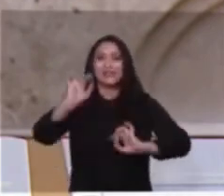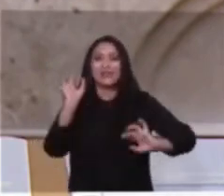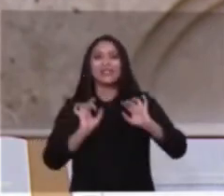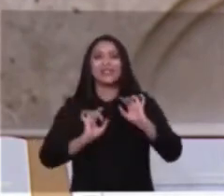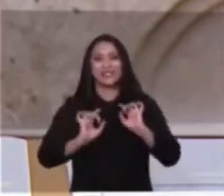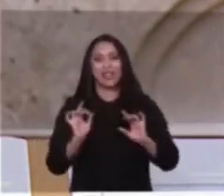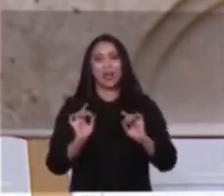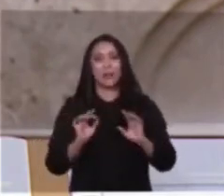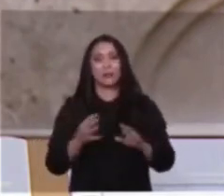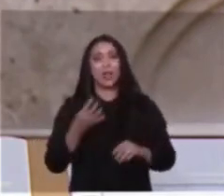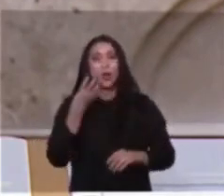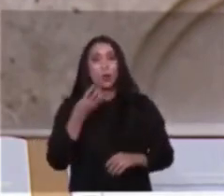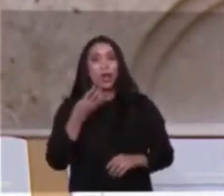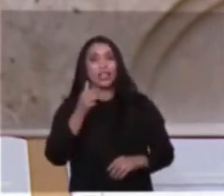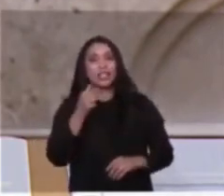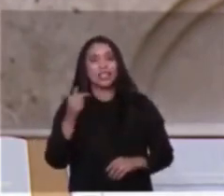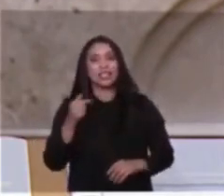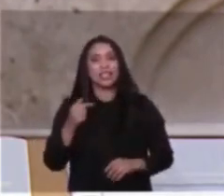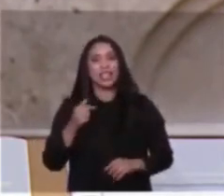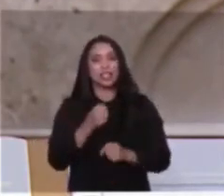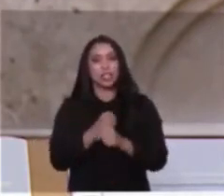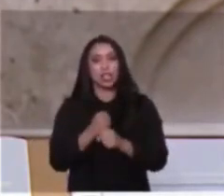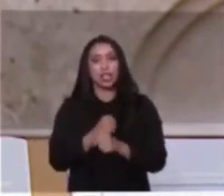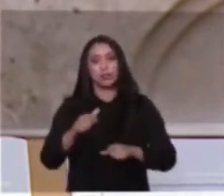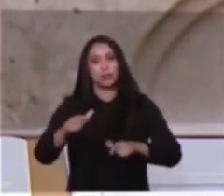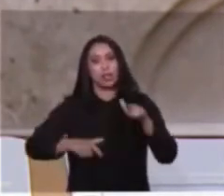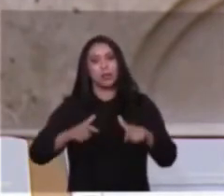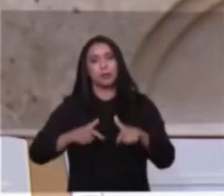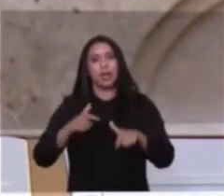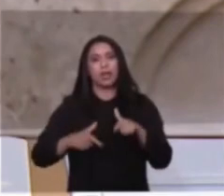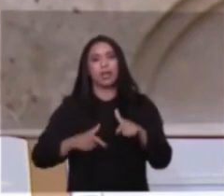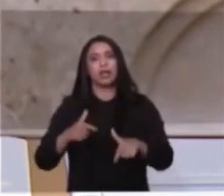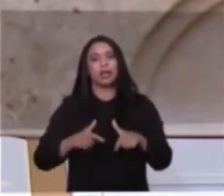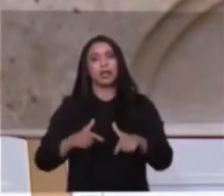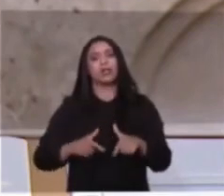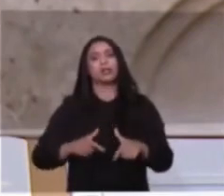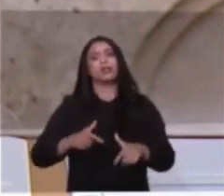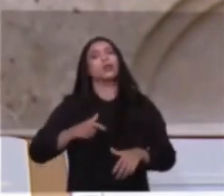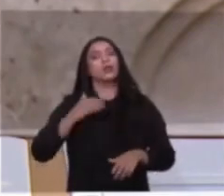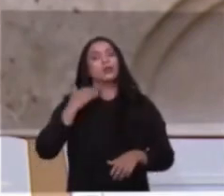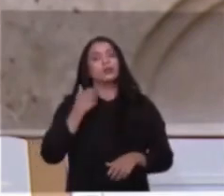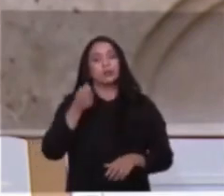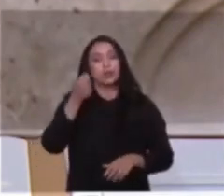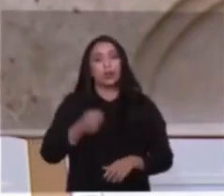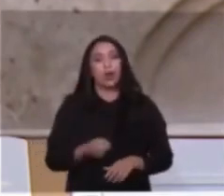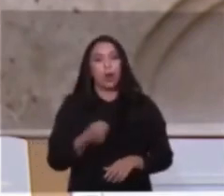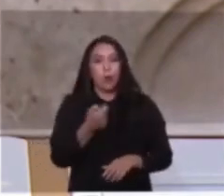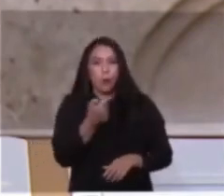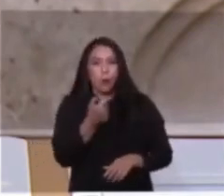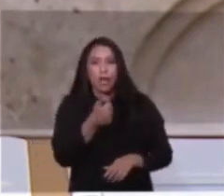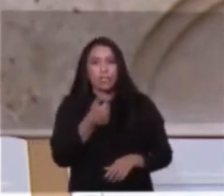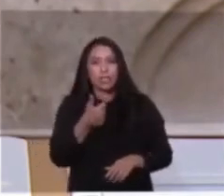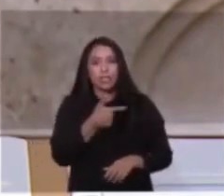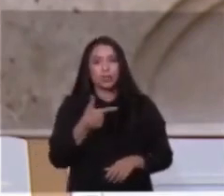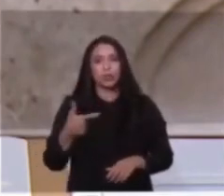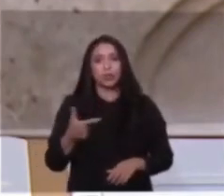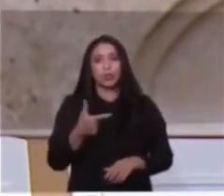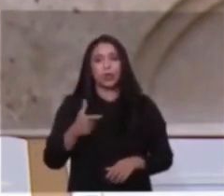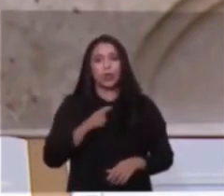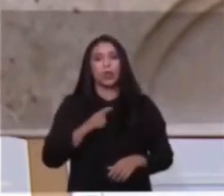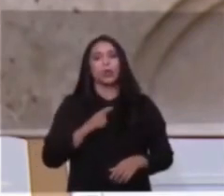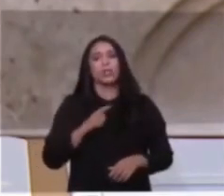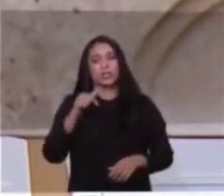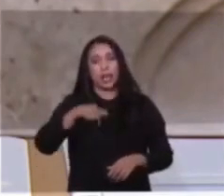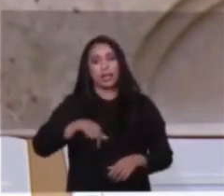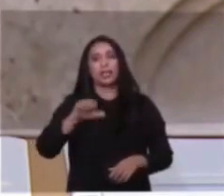especial. Depois de 47 anos de magistratura, quase 12 deles no exercício da jurisdição